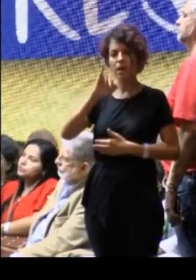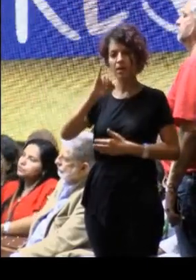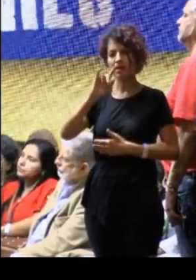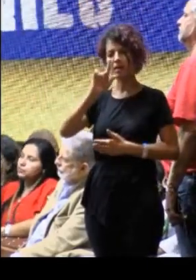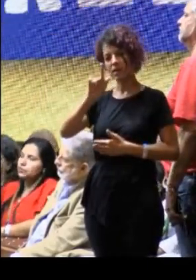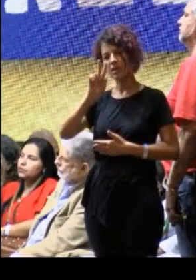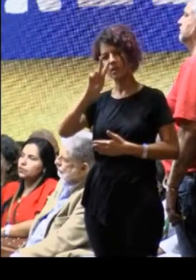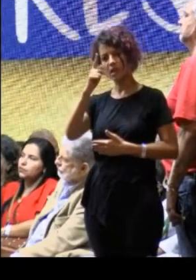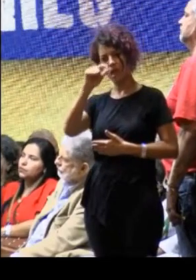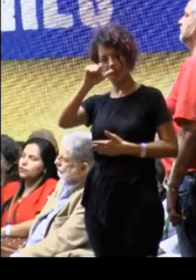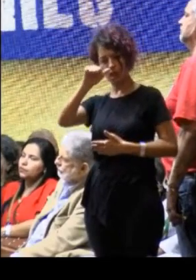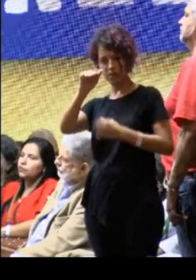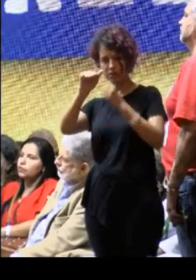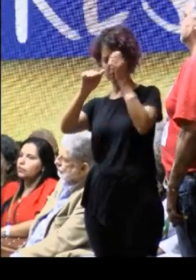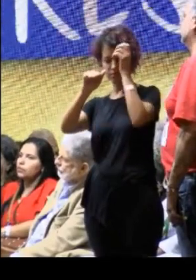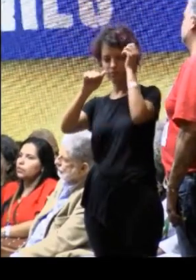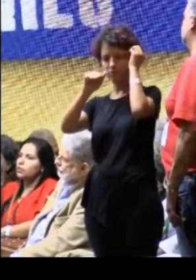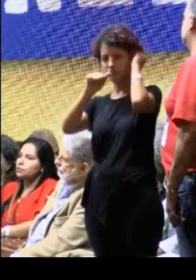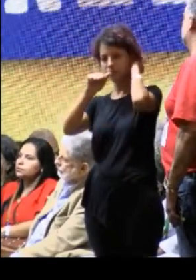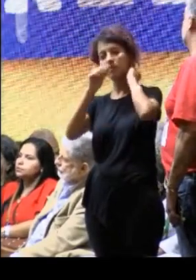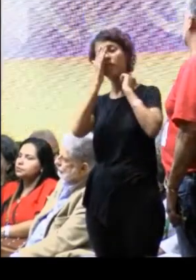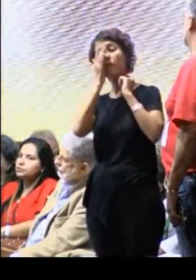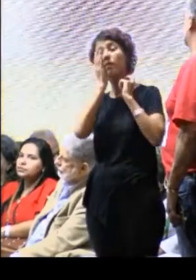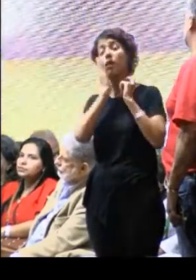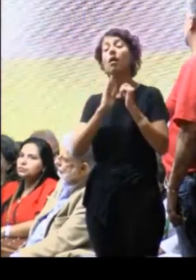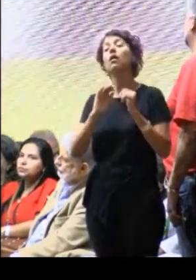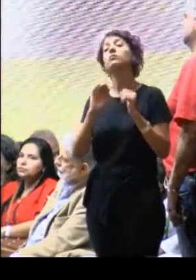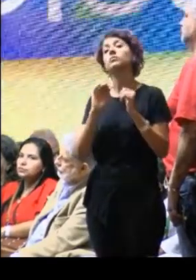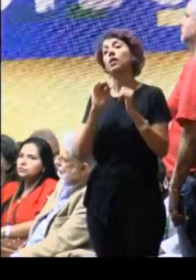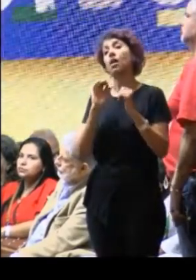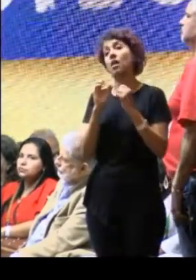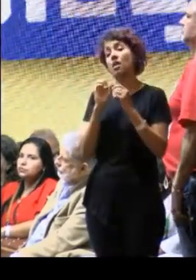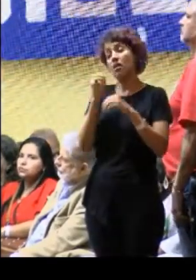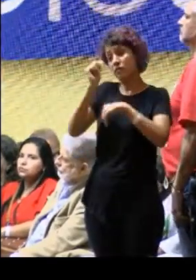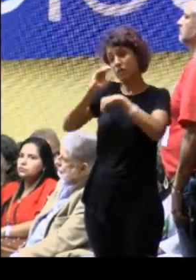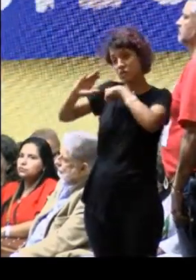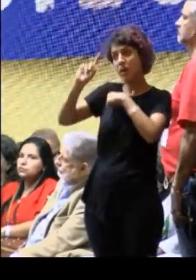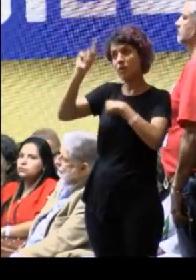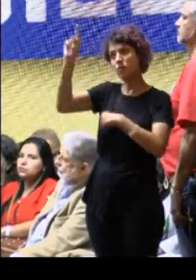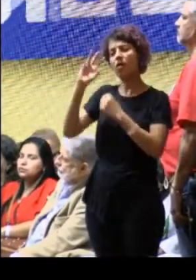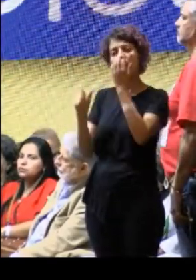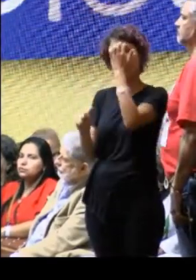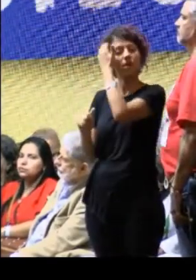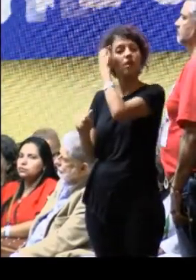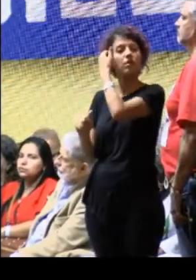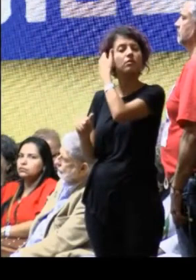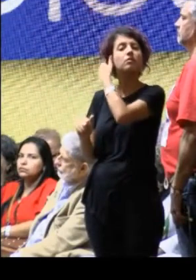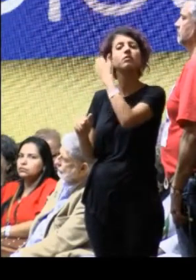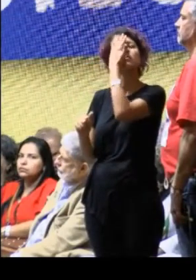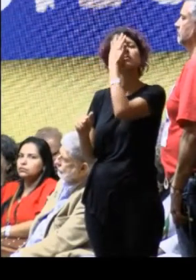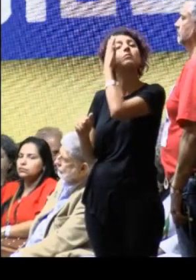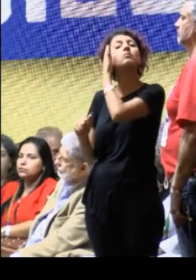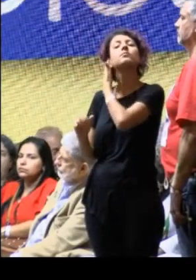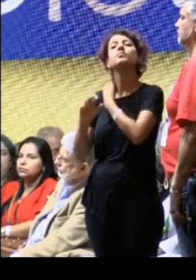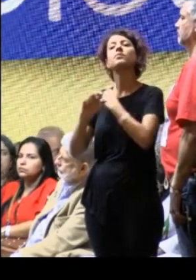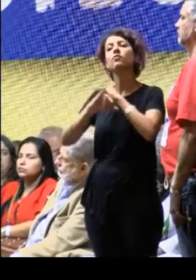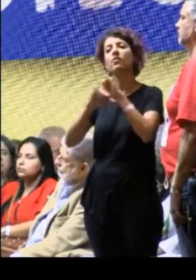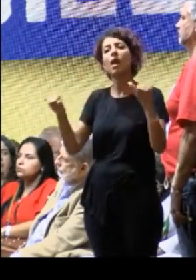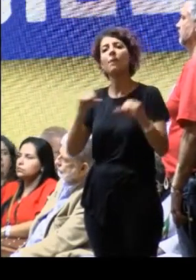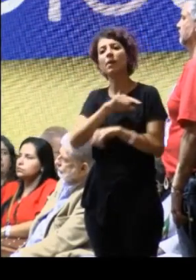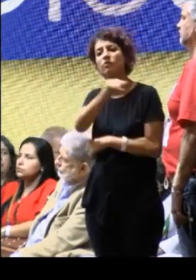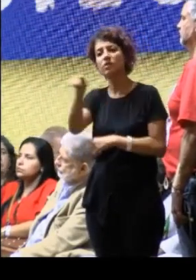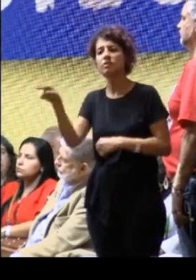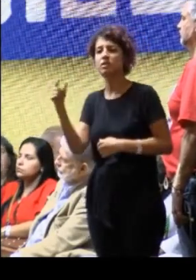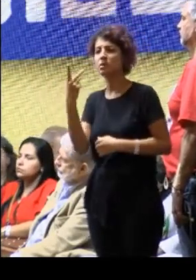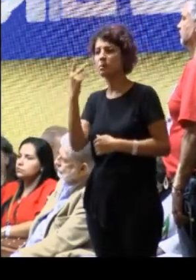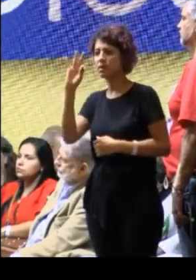todos os investimentos que nós fizemos na África. E quero dizer para vocês que se o PT voltar um dia ao governo,